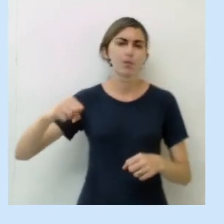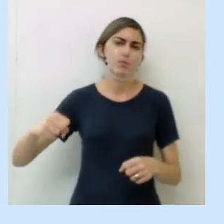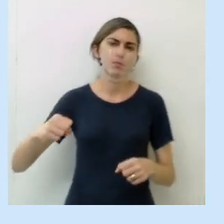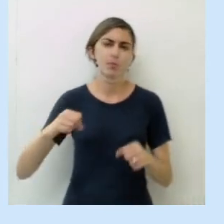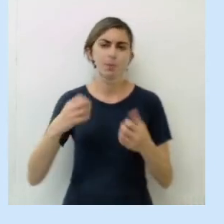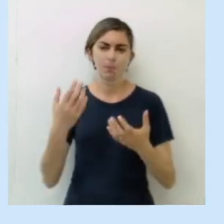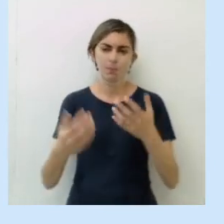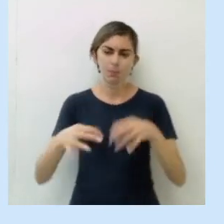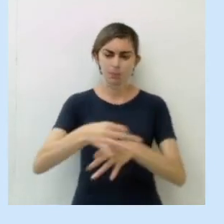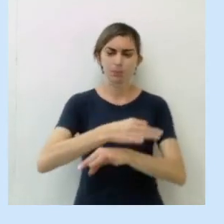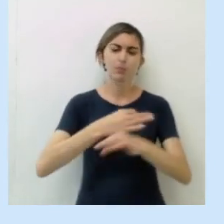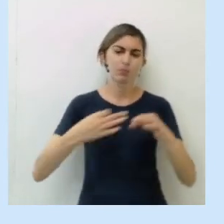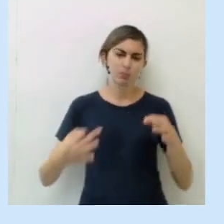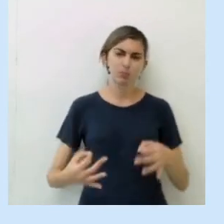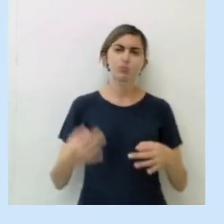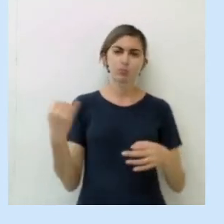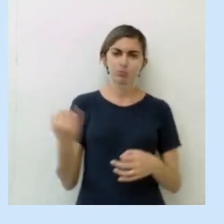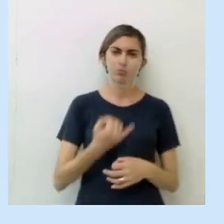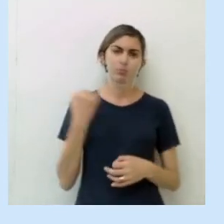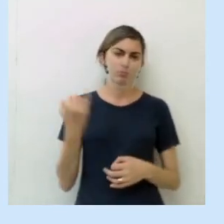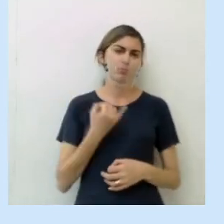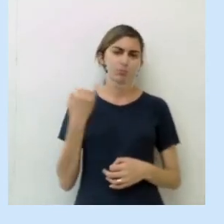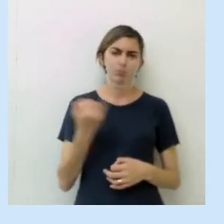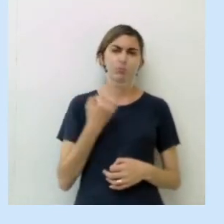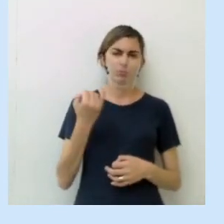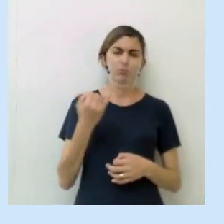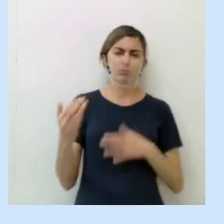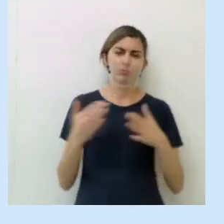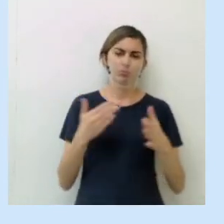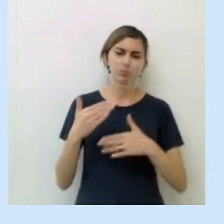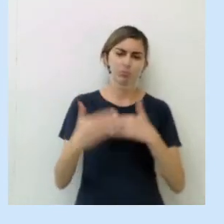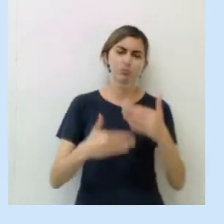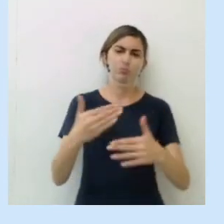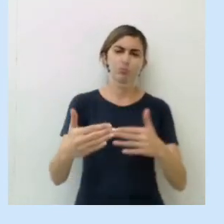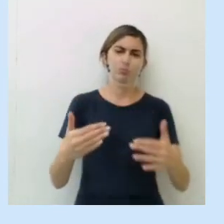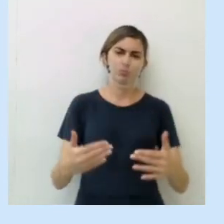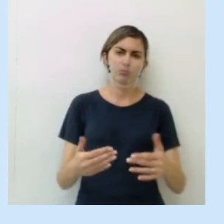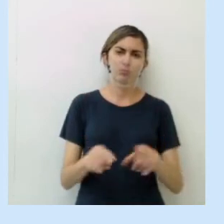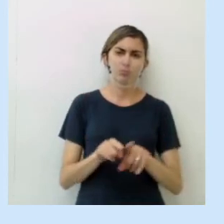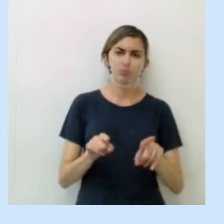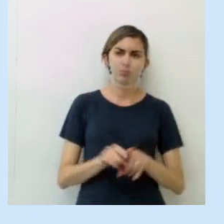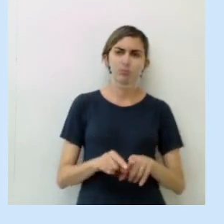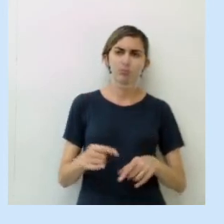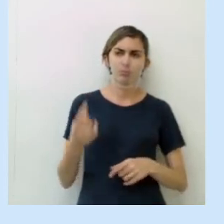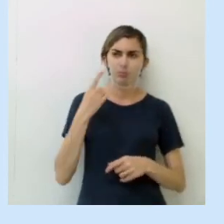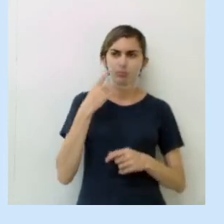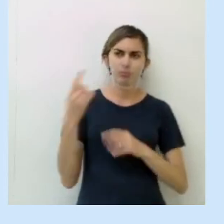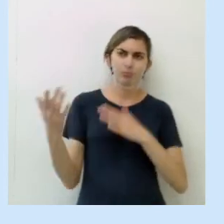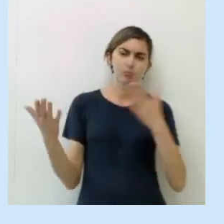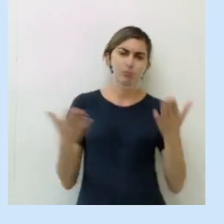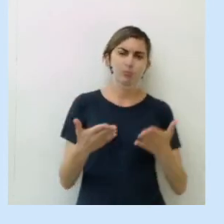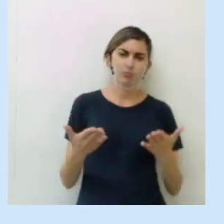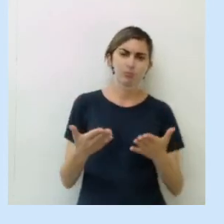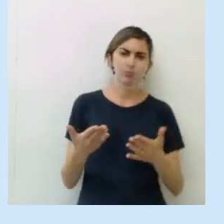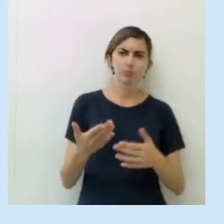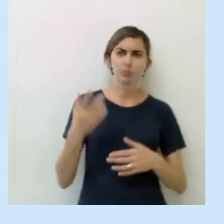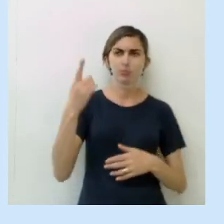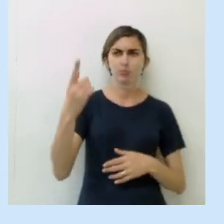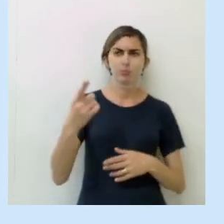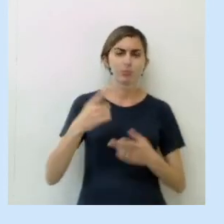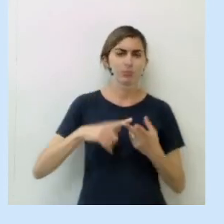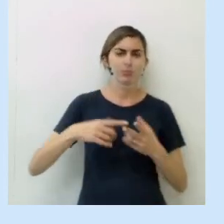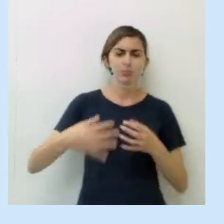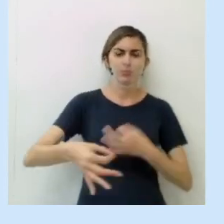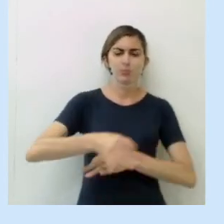a massa molecular ela é importante aí nesses processos e nessas grandezas também. Vamos ver agora para o caso